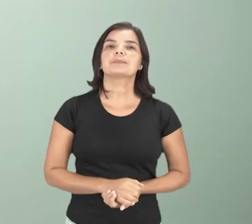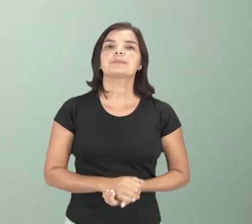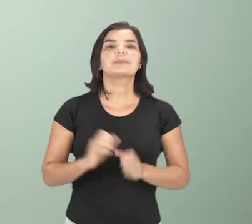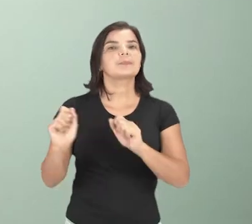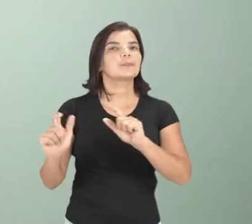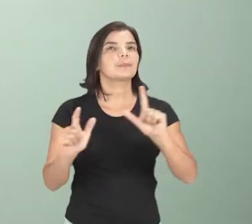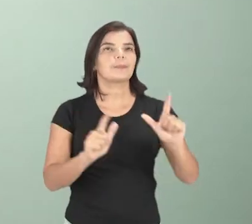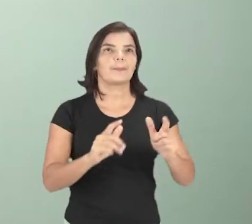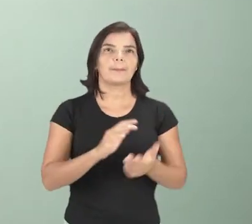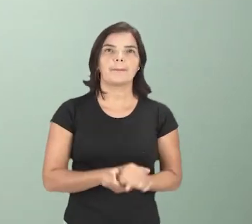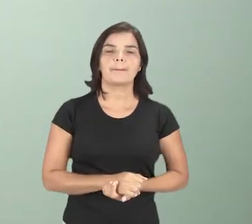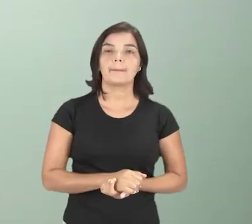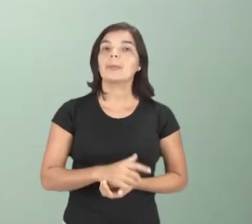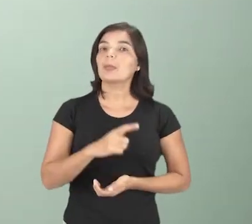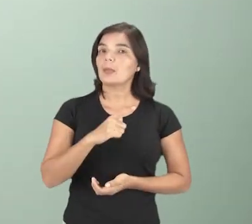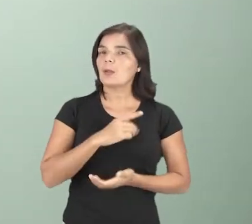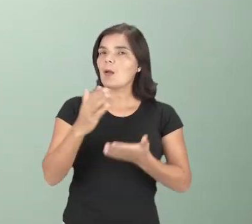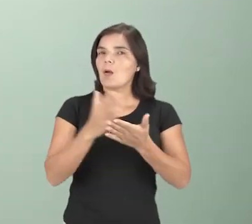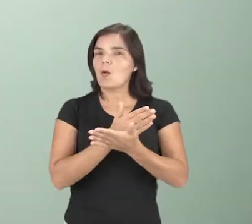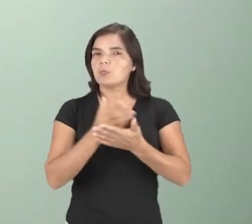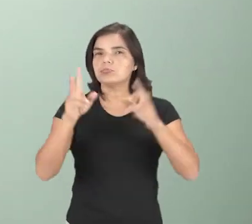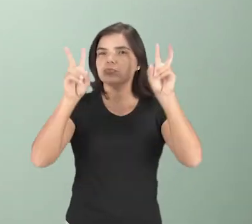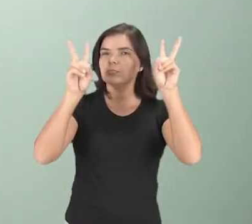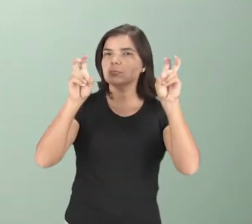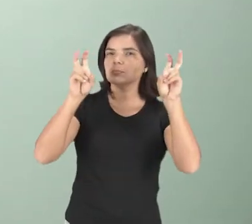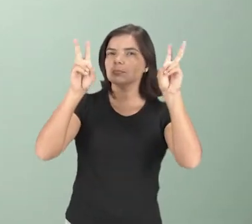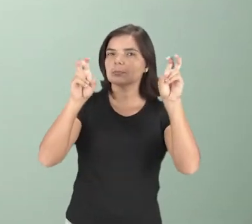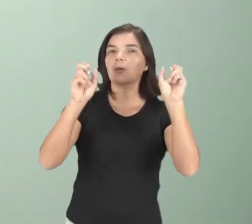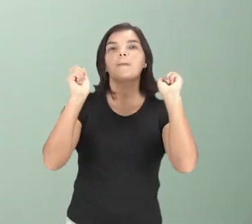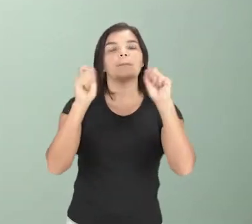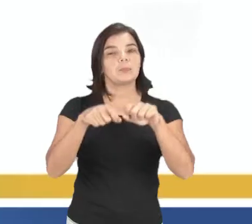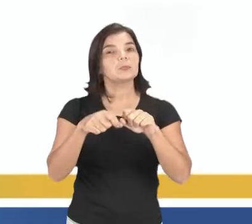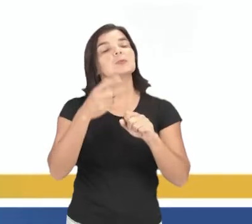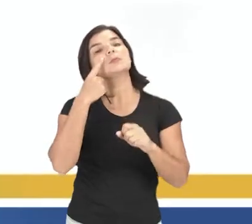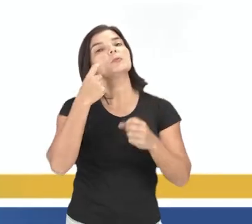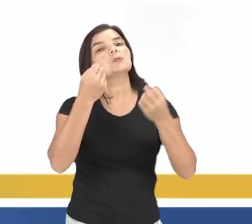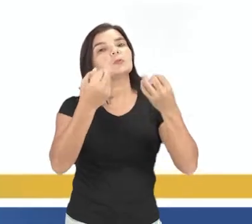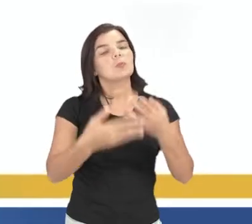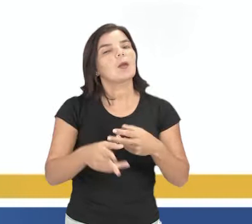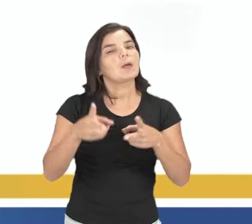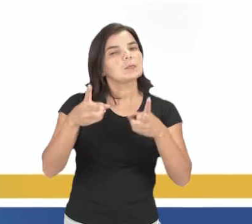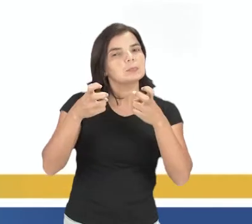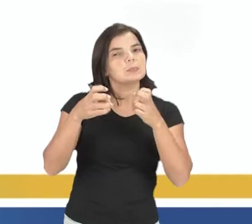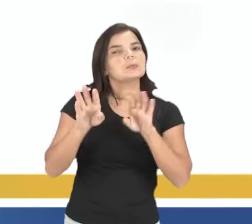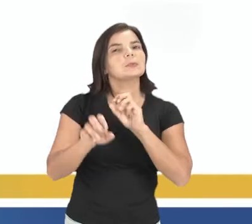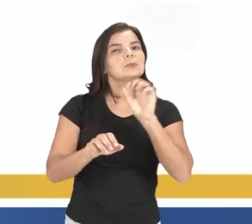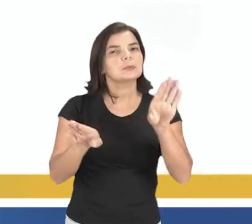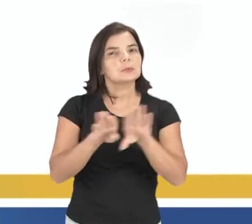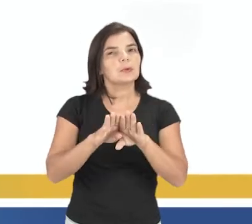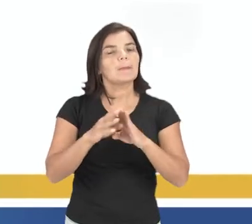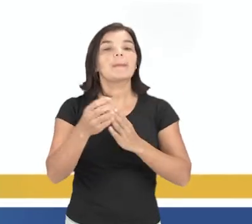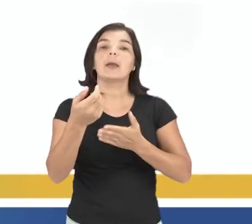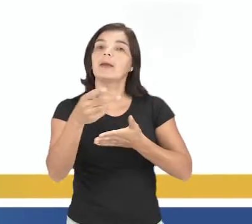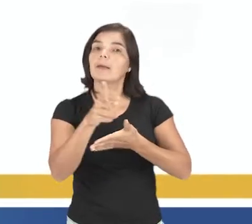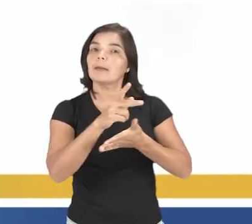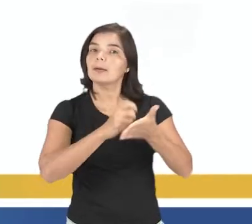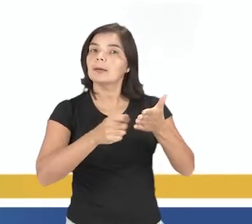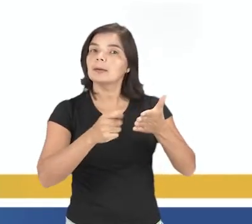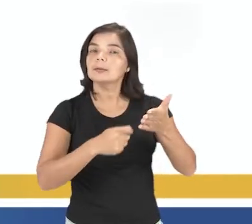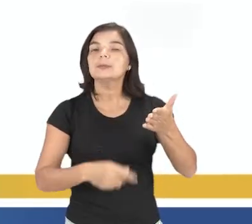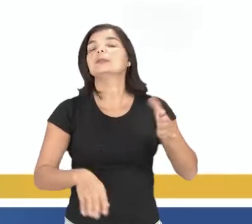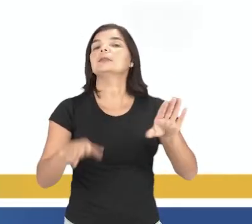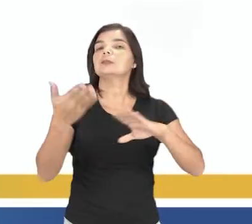para o próximo? Gente, nós temos alguns temas que nós podemos retratar e podemos perceber retratado também nas obras da